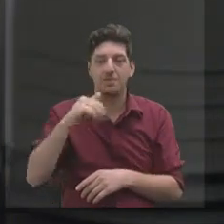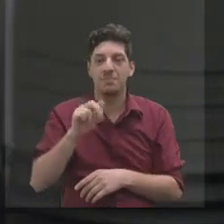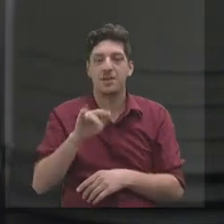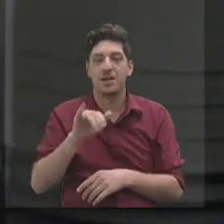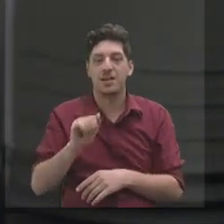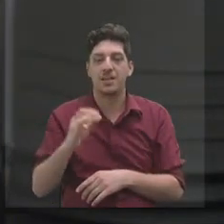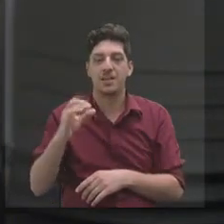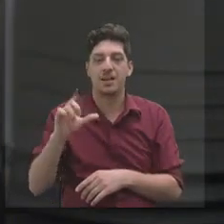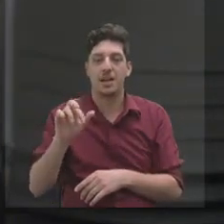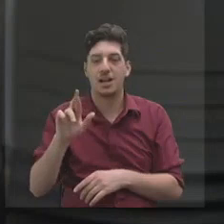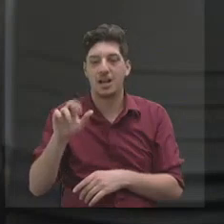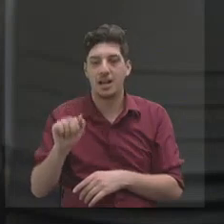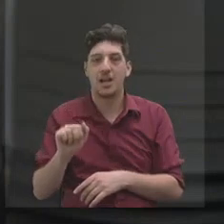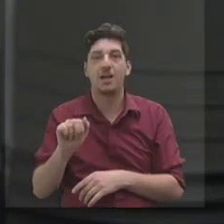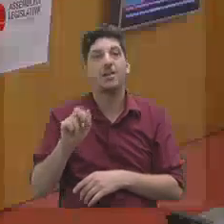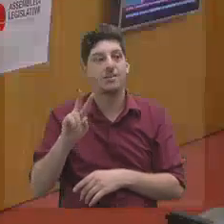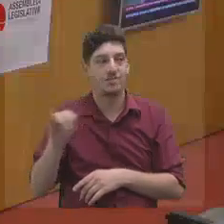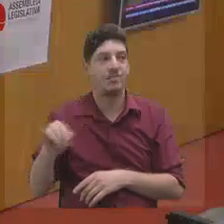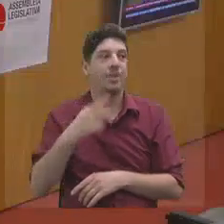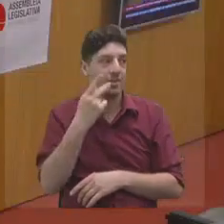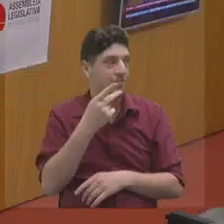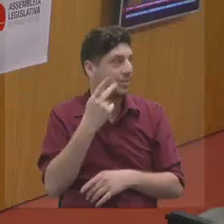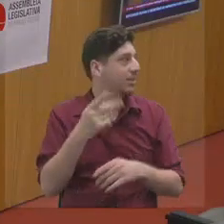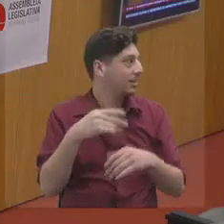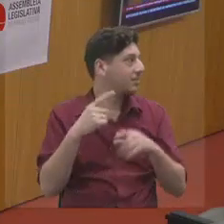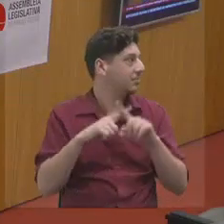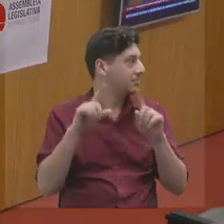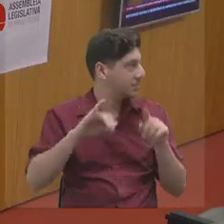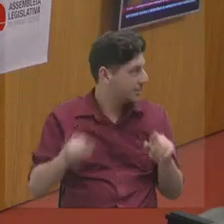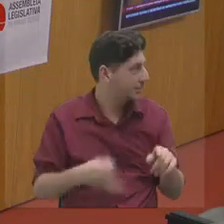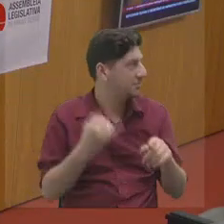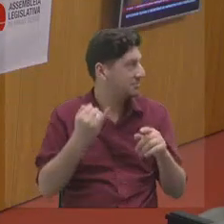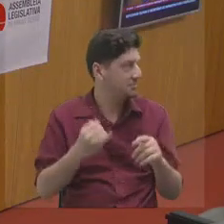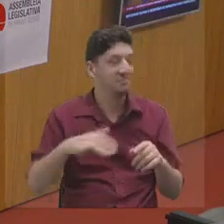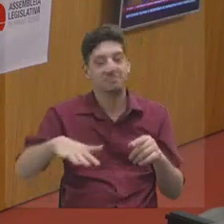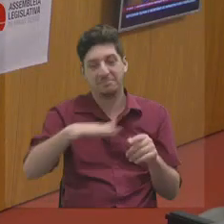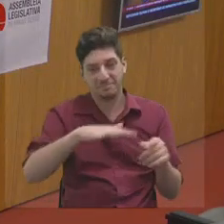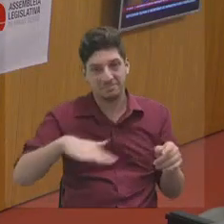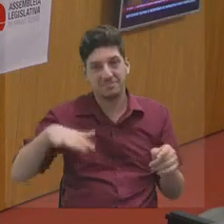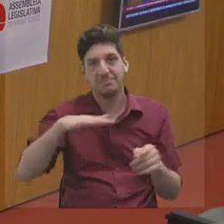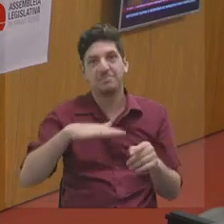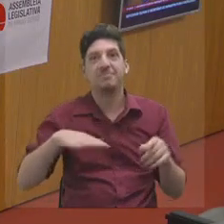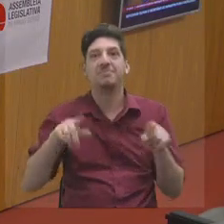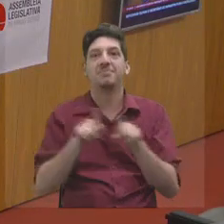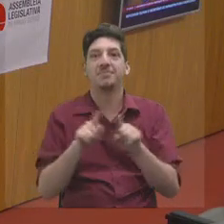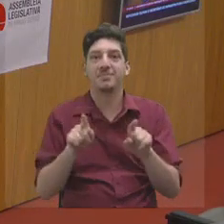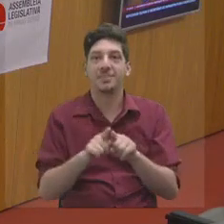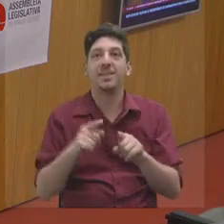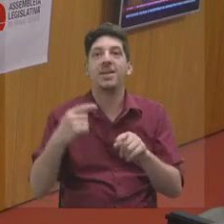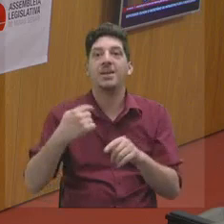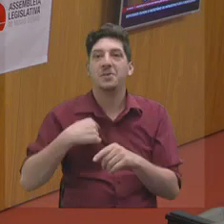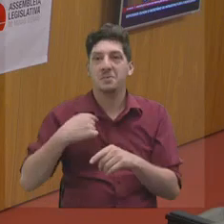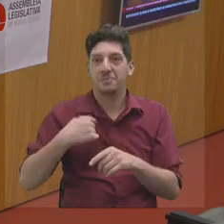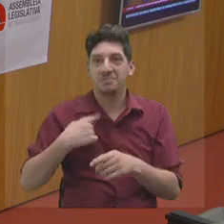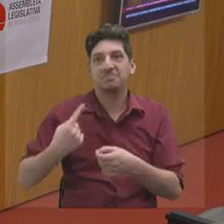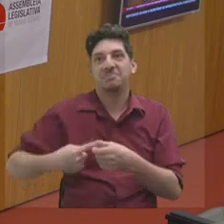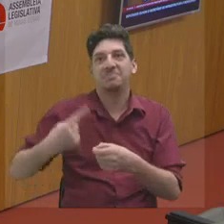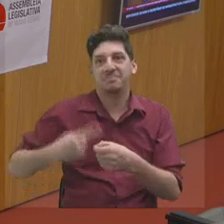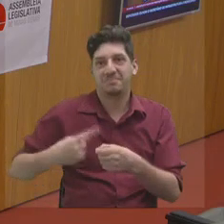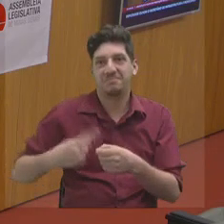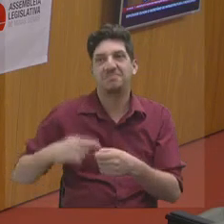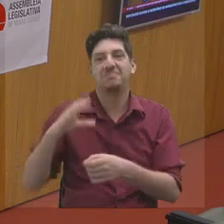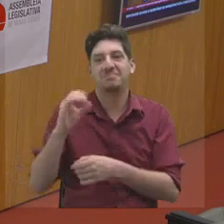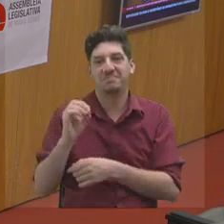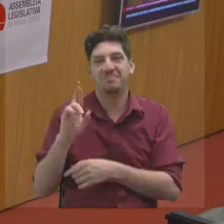ainda vai falar mas eu quero aproveitar que é uma região também que onde eu sou majoritário na cidade de Coromandel